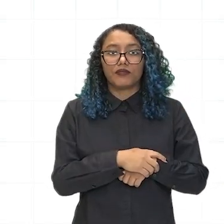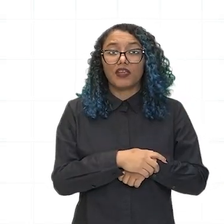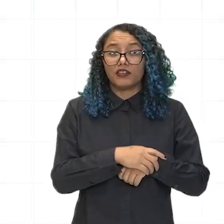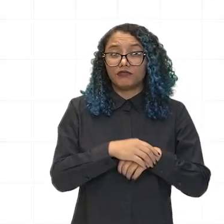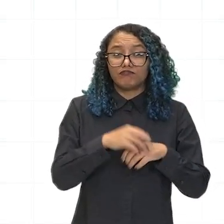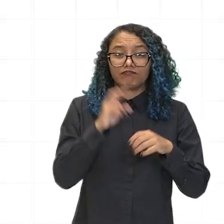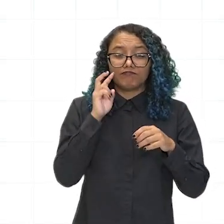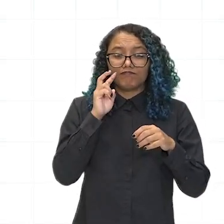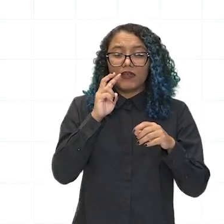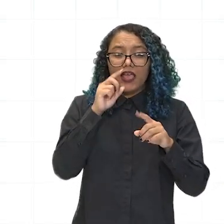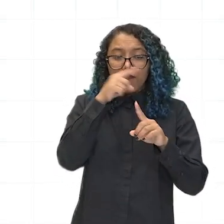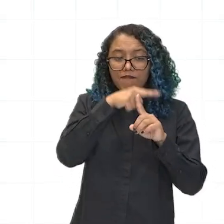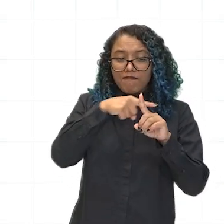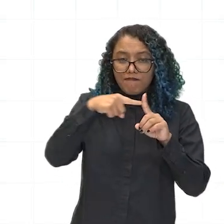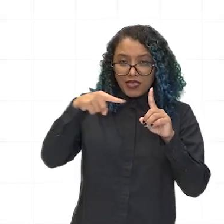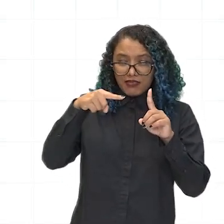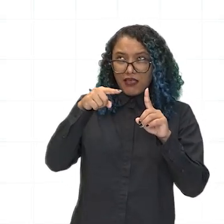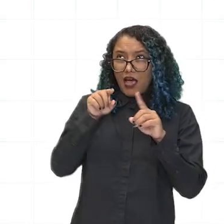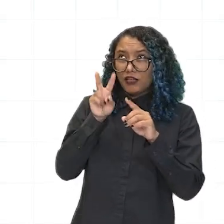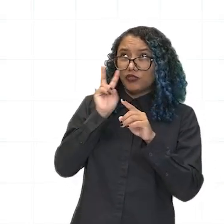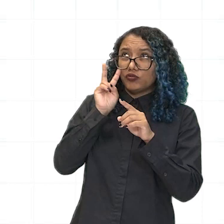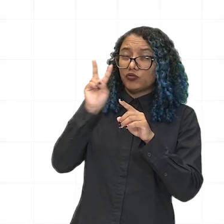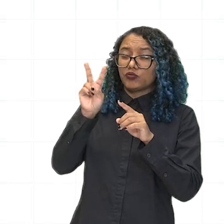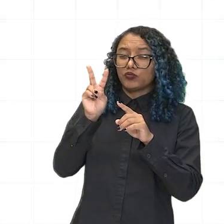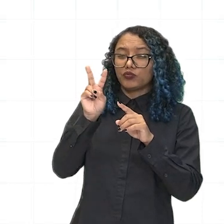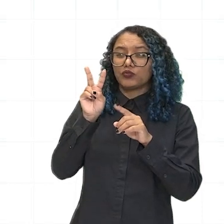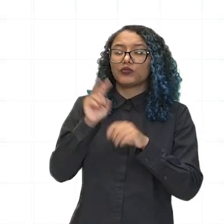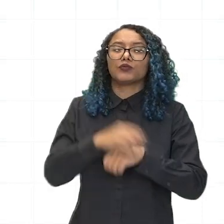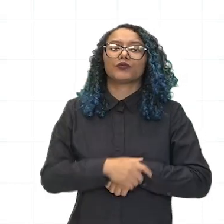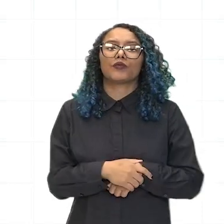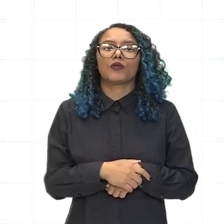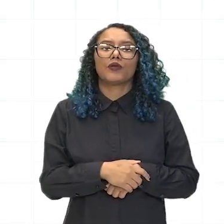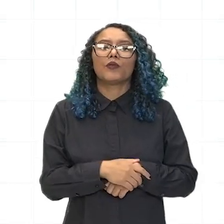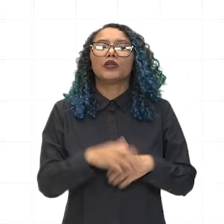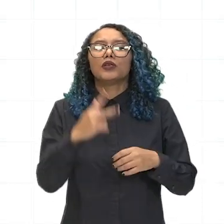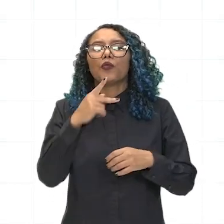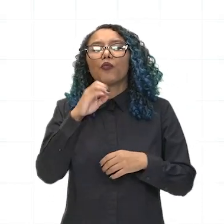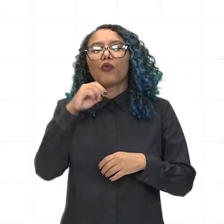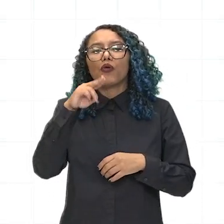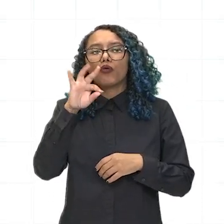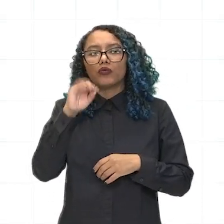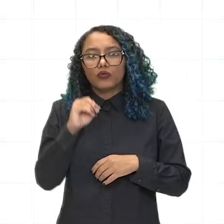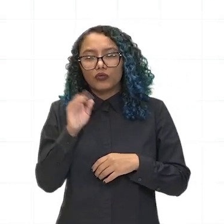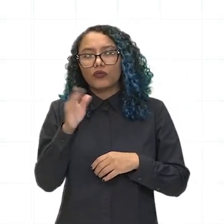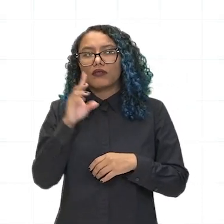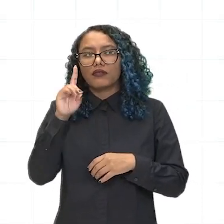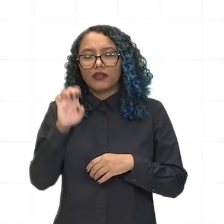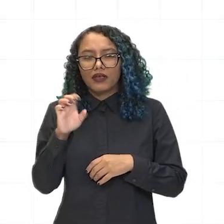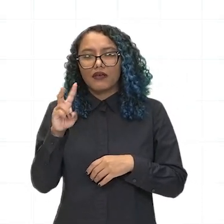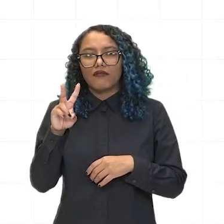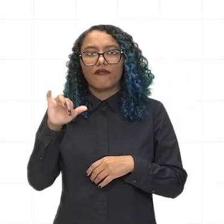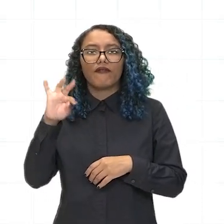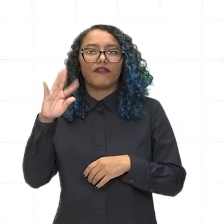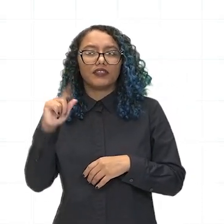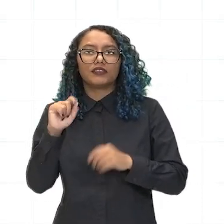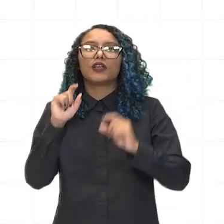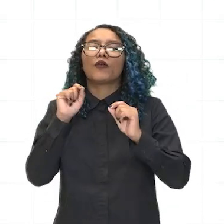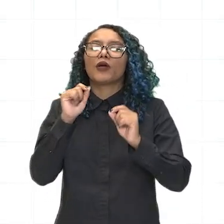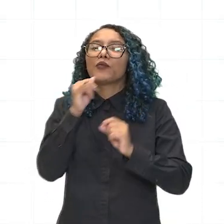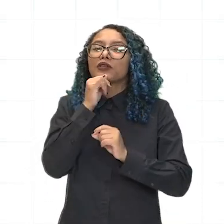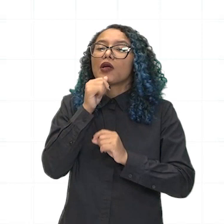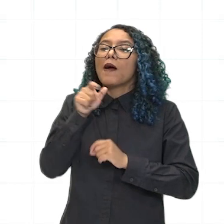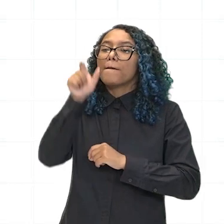lua do ponto de vista terrestre. Quando está aí falando, comentando do ponto de vista terrestre, é